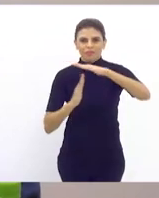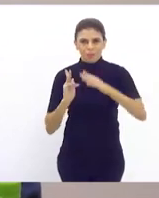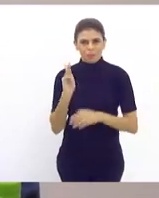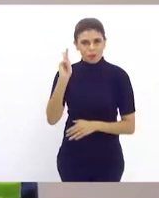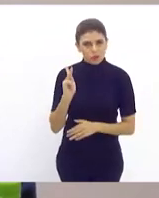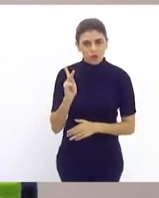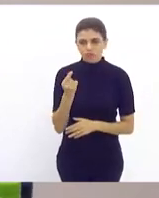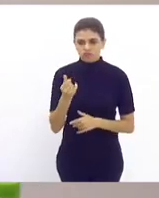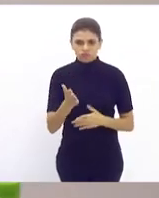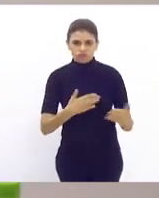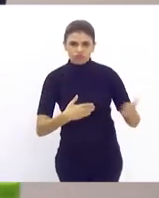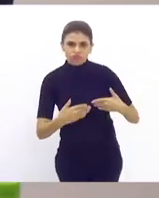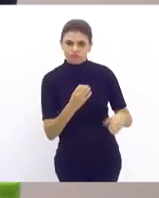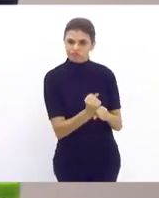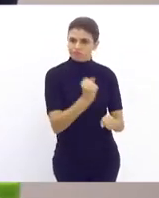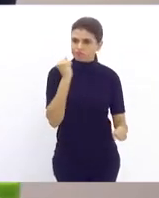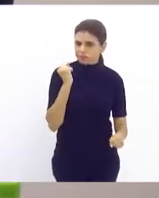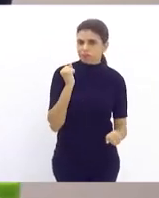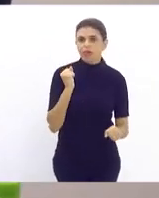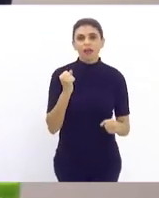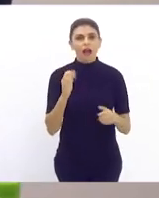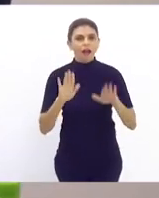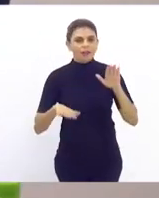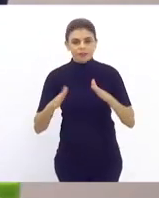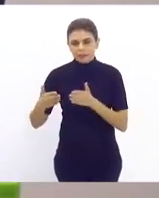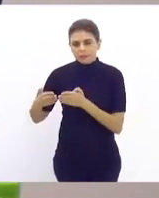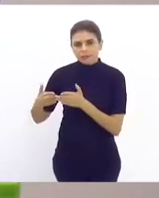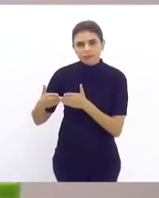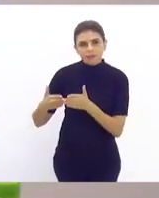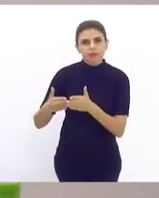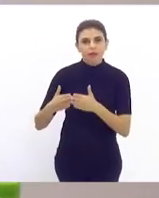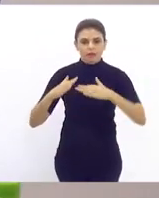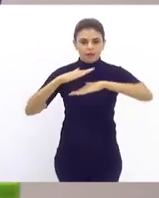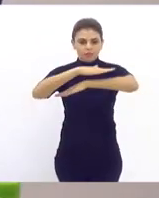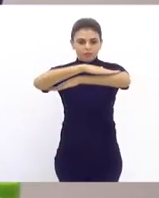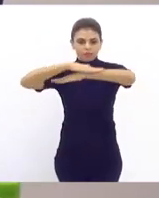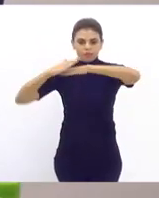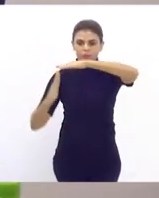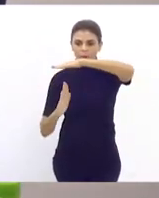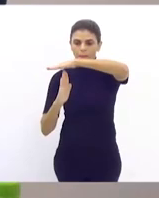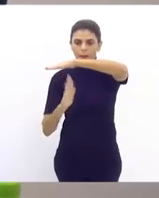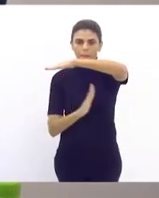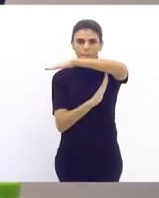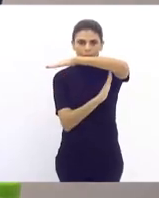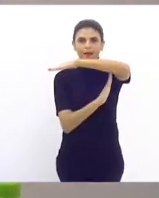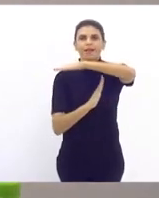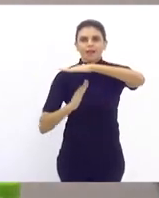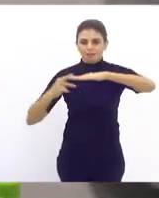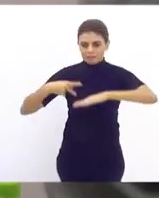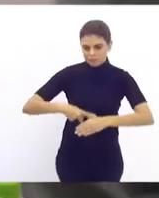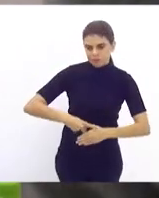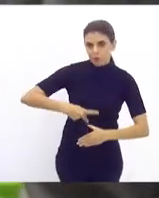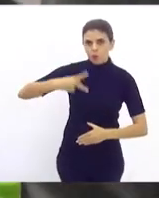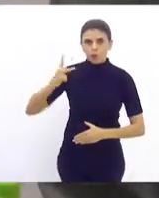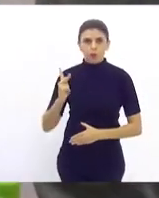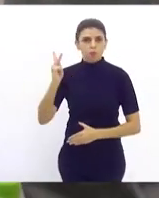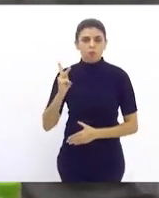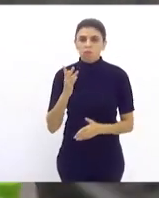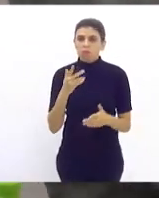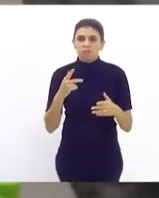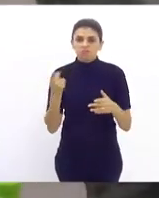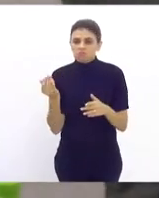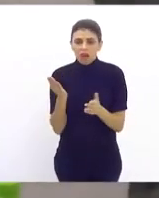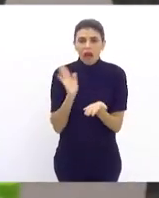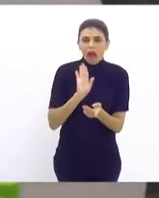vez que essas embarcações muitas vezes são forâneas e não trazem absolutamente nada de divisa para o Estado do Rio de